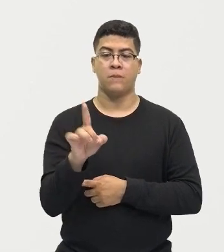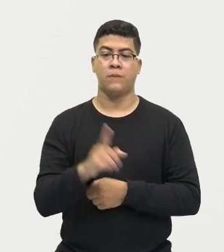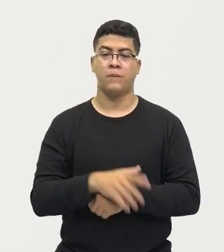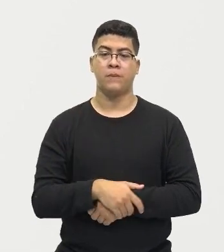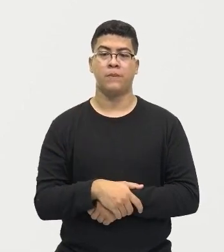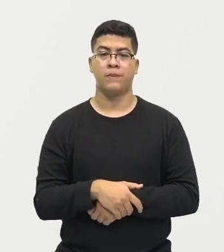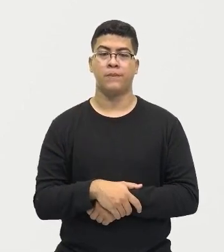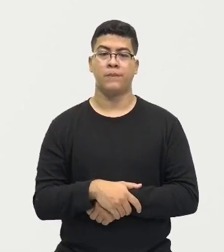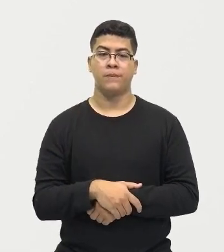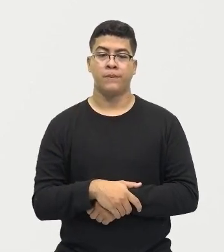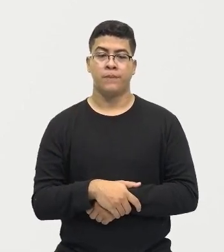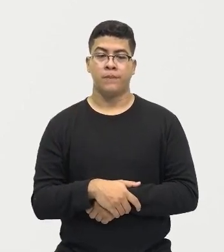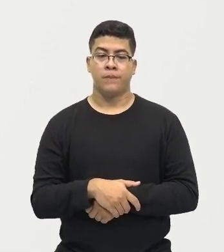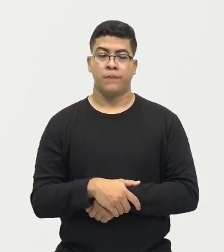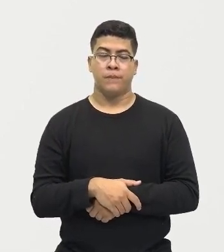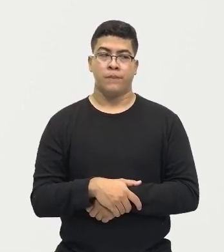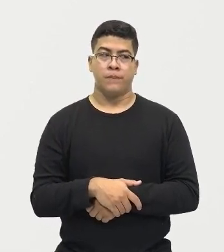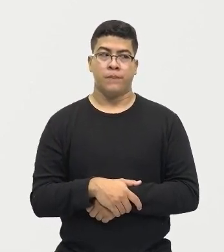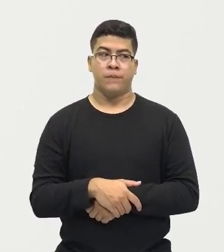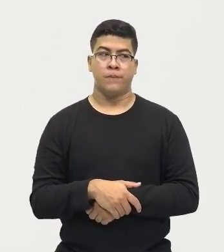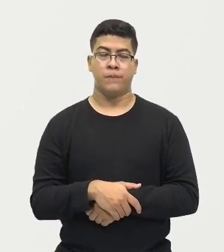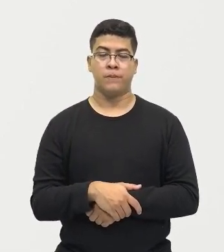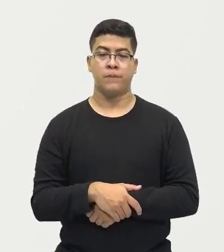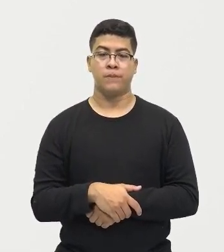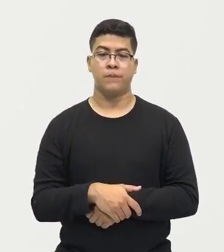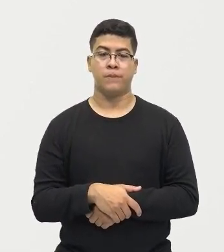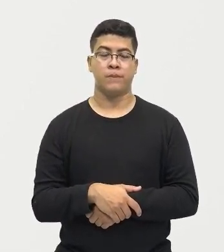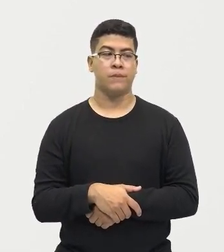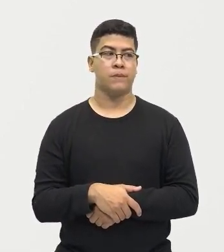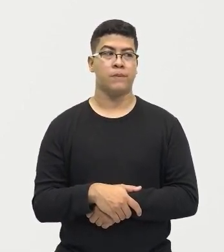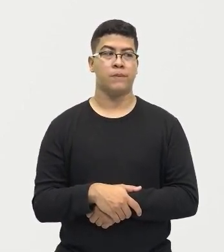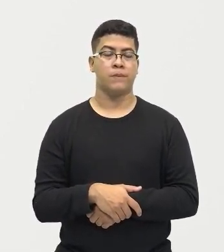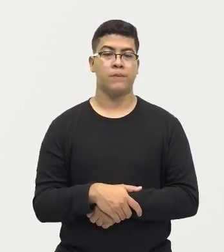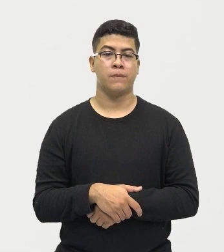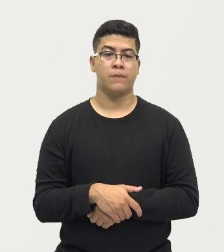Vamos prosseguindo. Olha só.